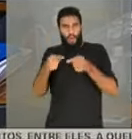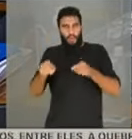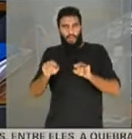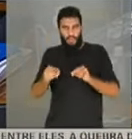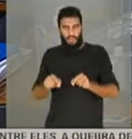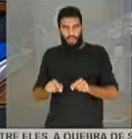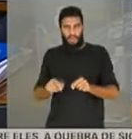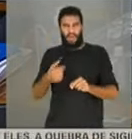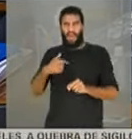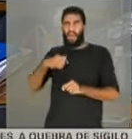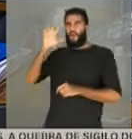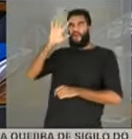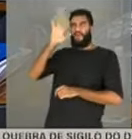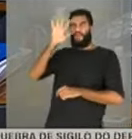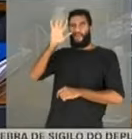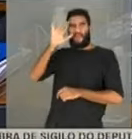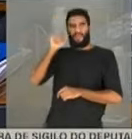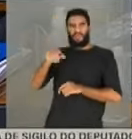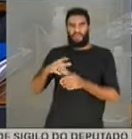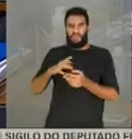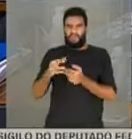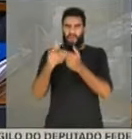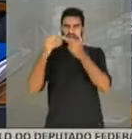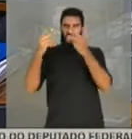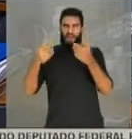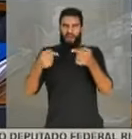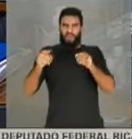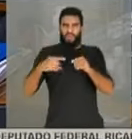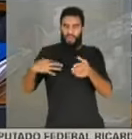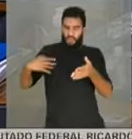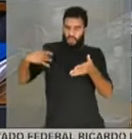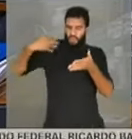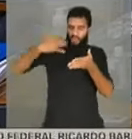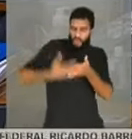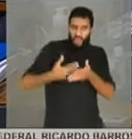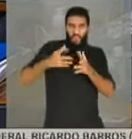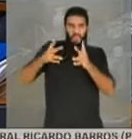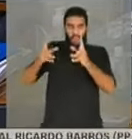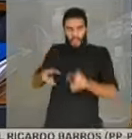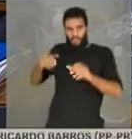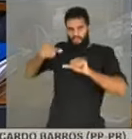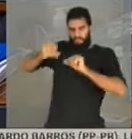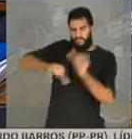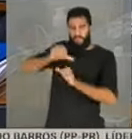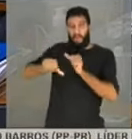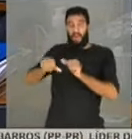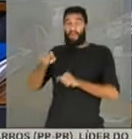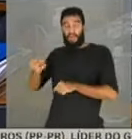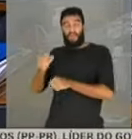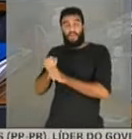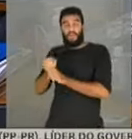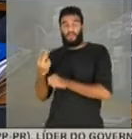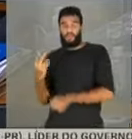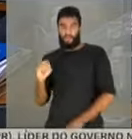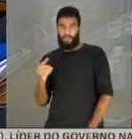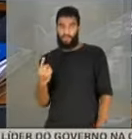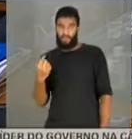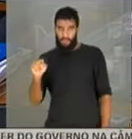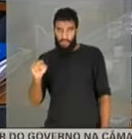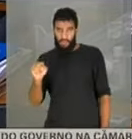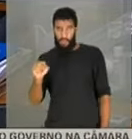futuro, repetir o passado, veja o museu de grandes novidades, o tempo não para. Isso daqui foi 2018